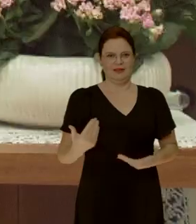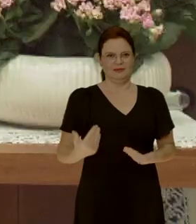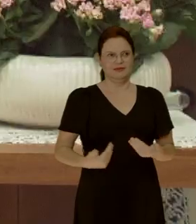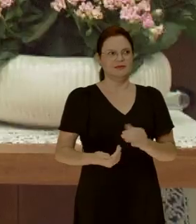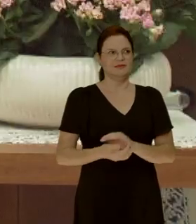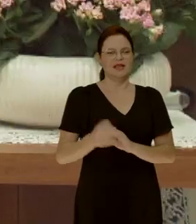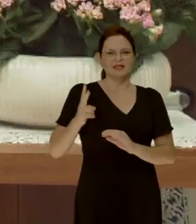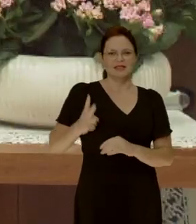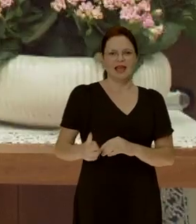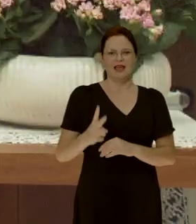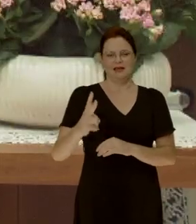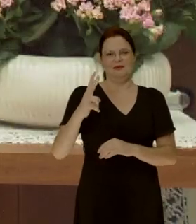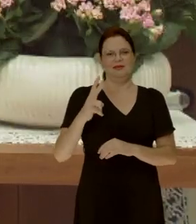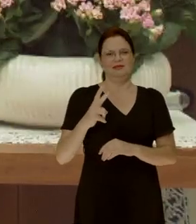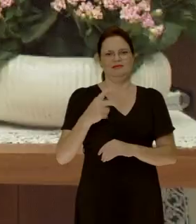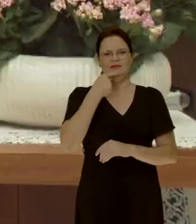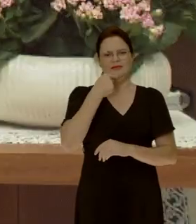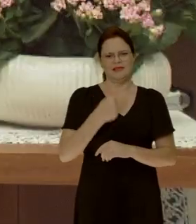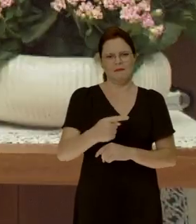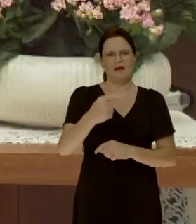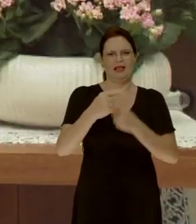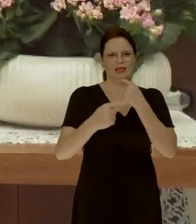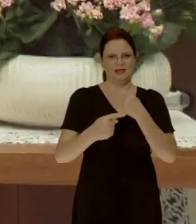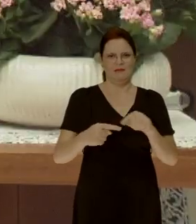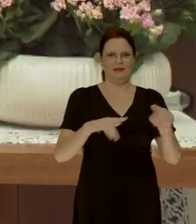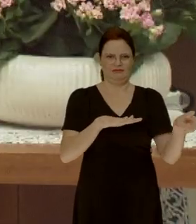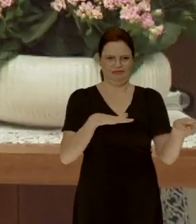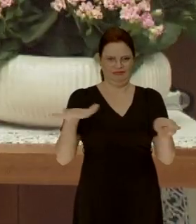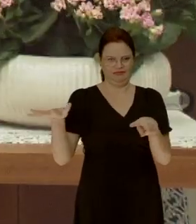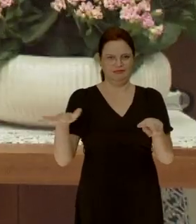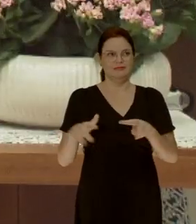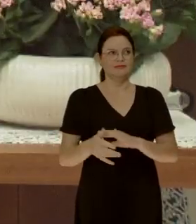toda semana nós recebemos